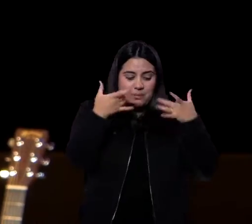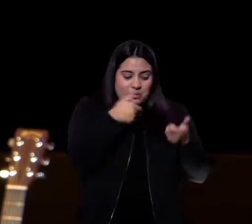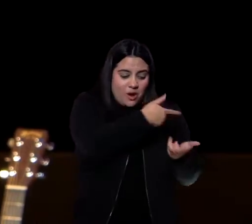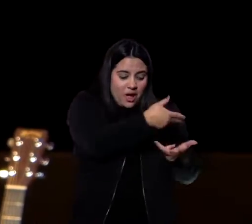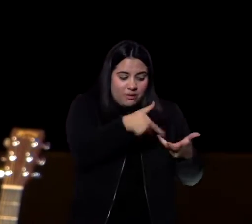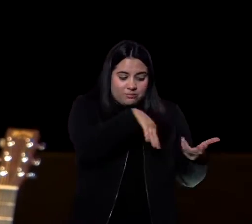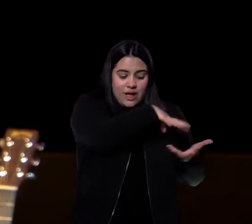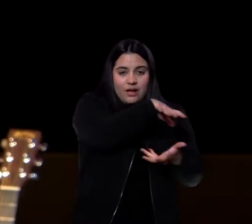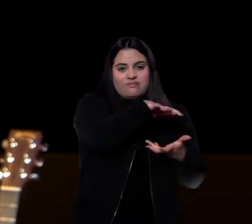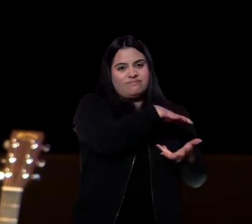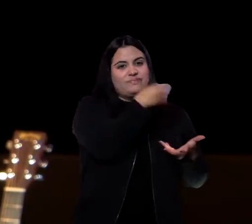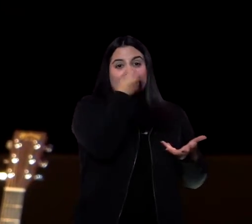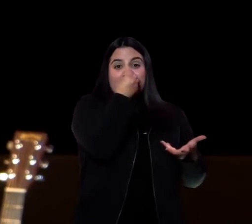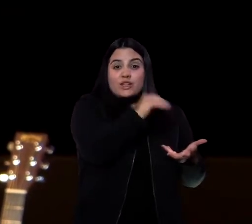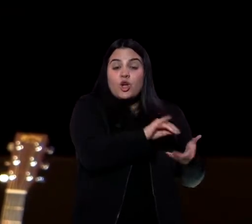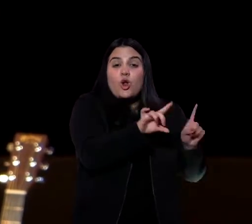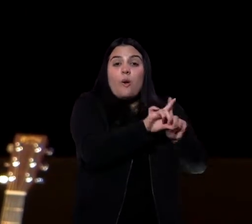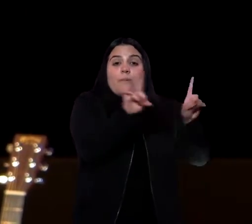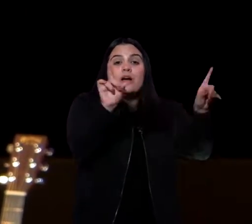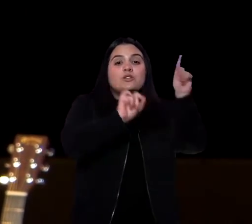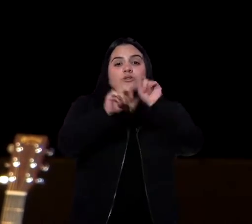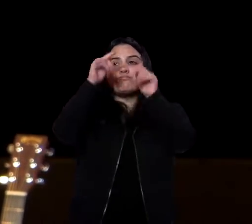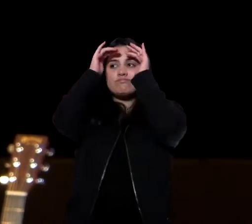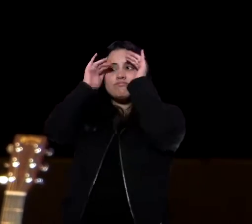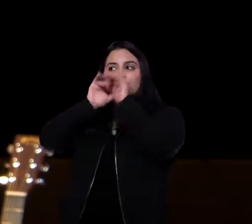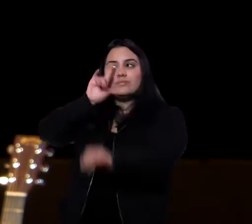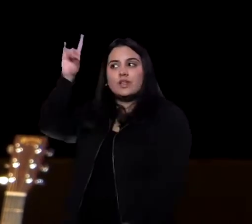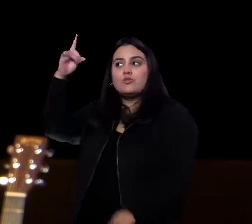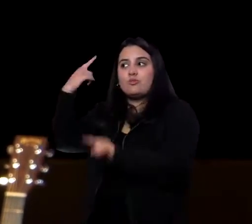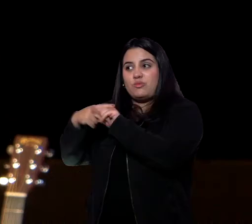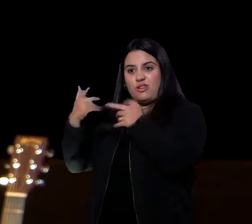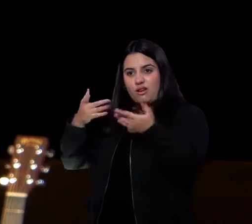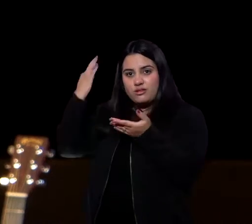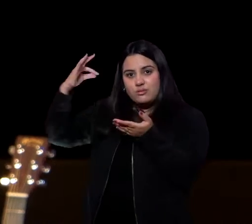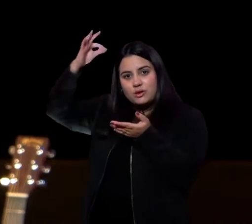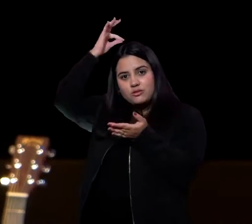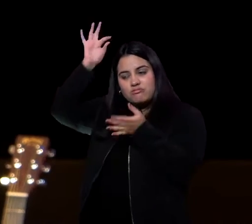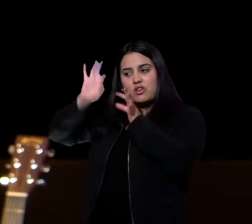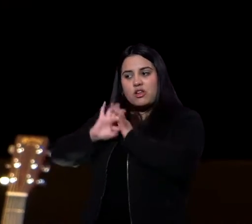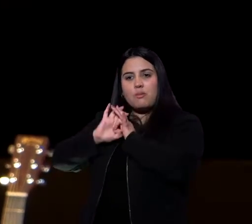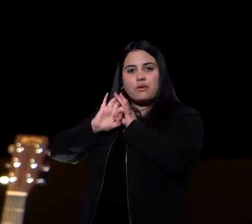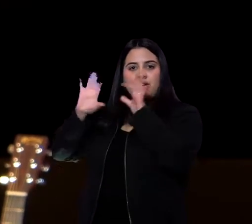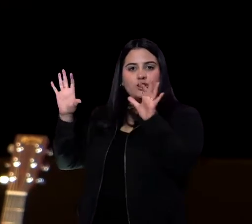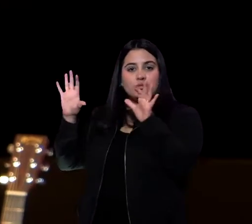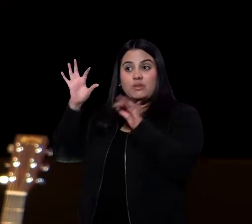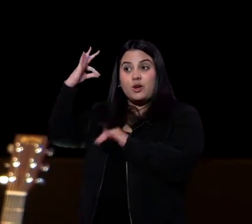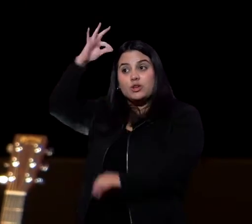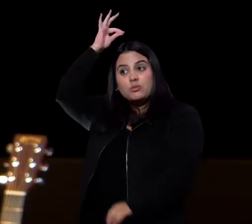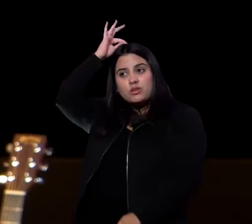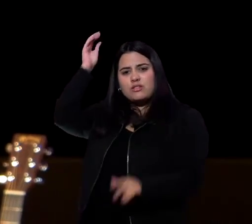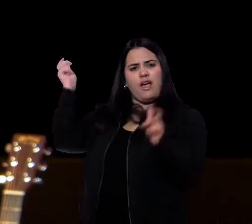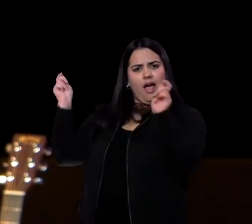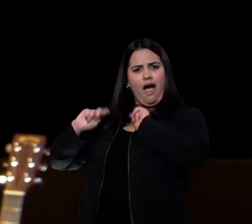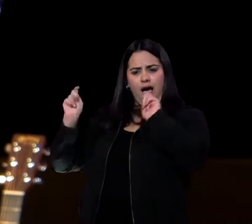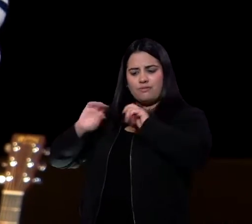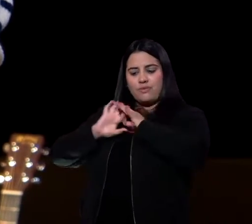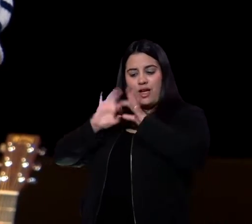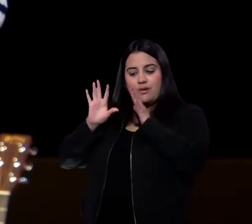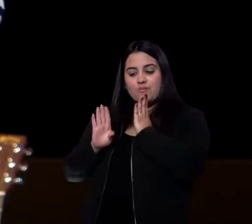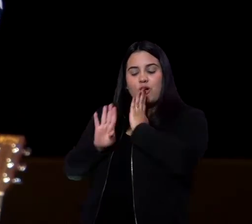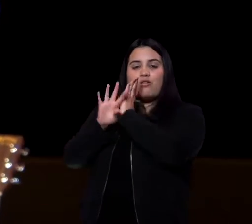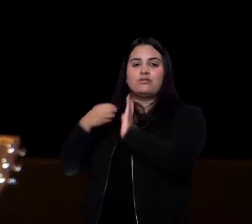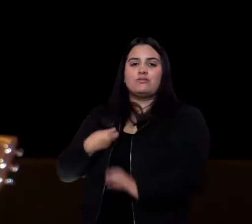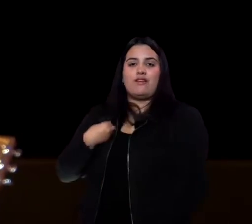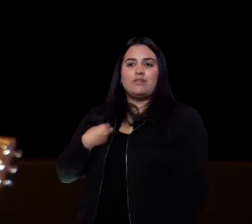ele. Por quê? Porque ele deu liberdade ao Espírito Santo para que ele pudesse agir na vida de Eliseu. Como que a gente